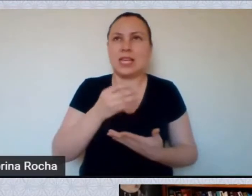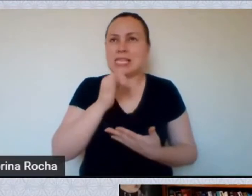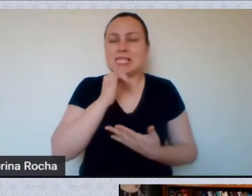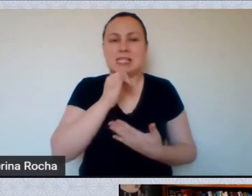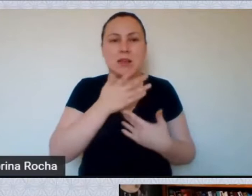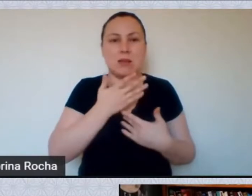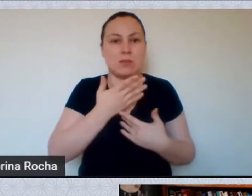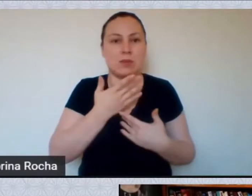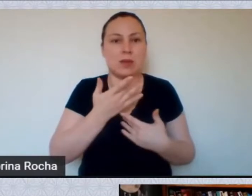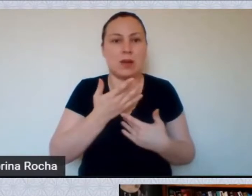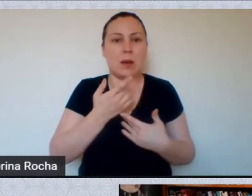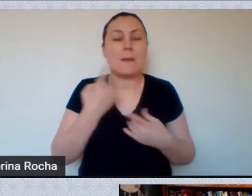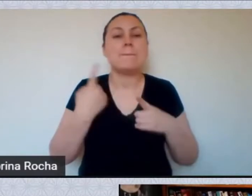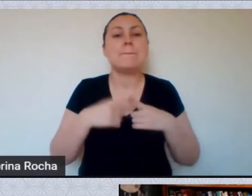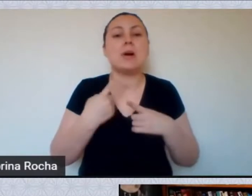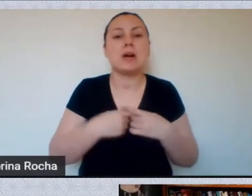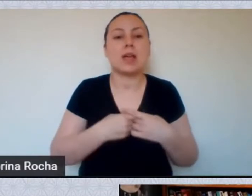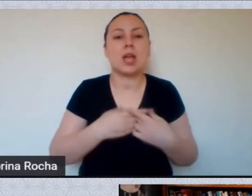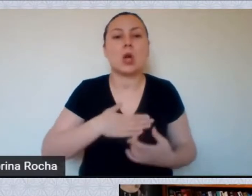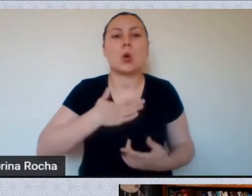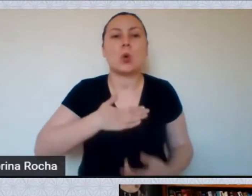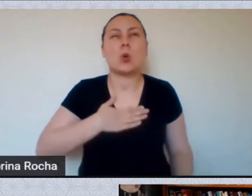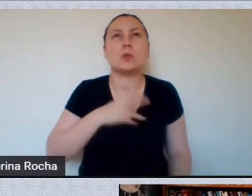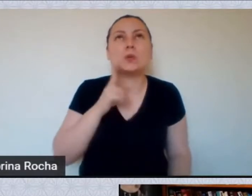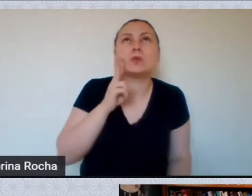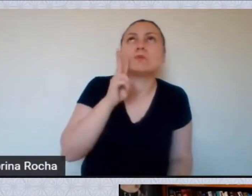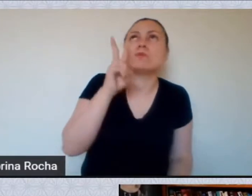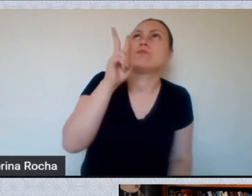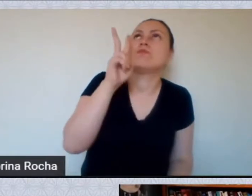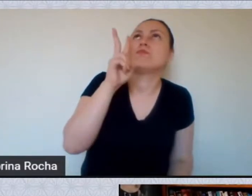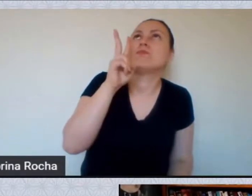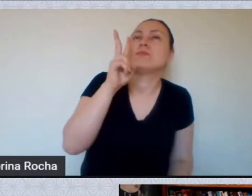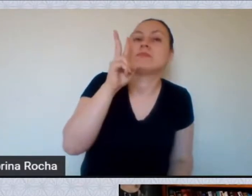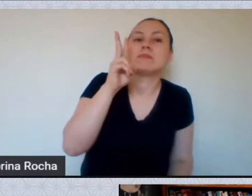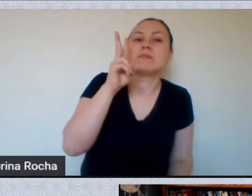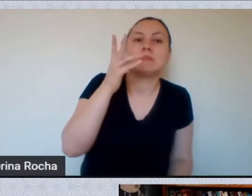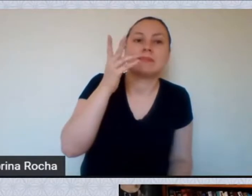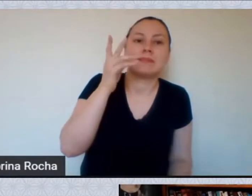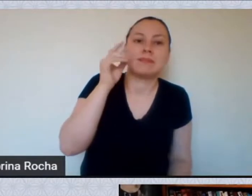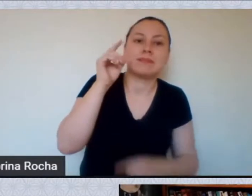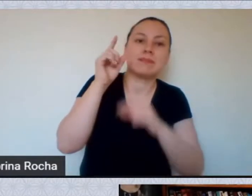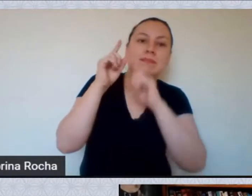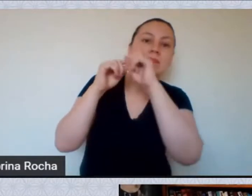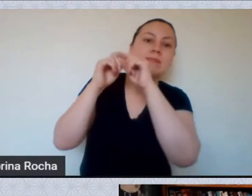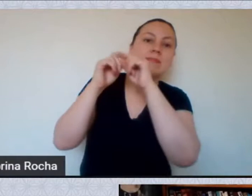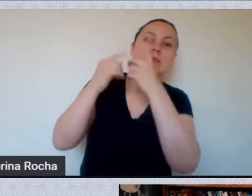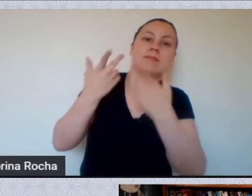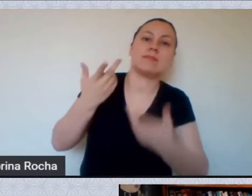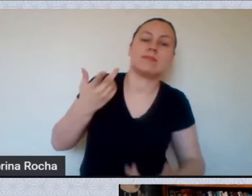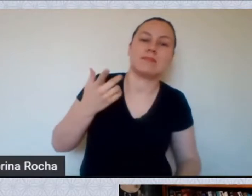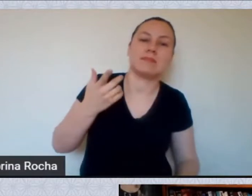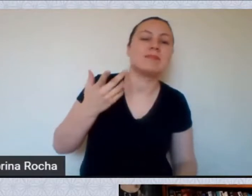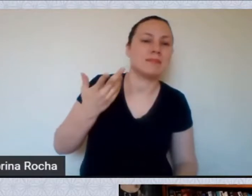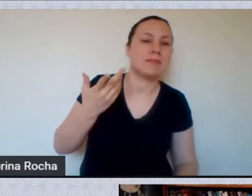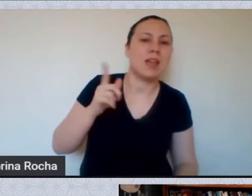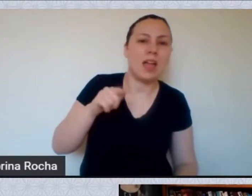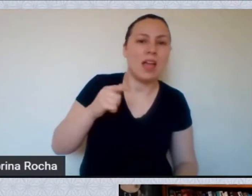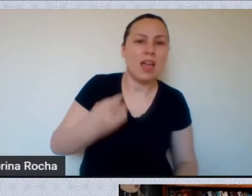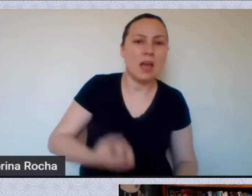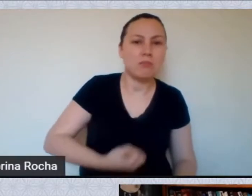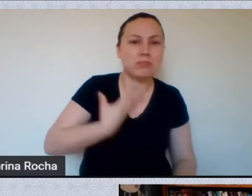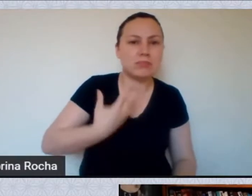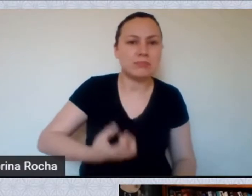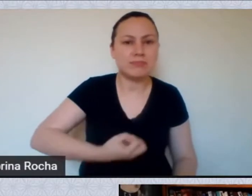se afeiçoar com isso, ou querer se perguntar sobre essas coisas. Para mim, é um impulso essencialmente espiritual.